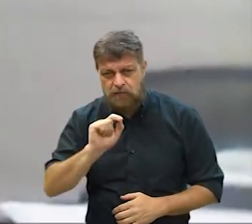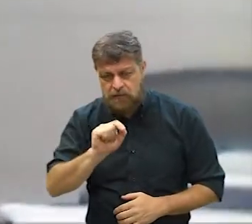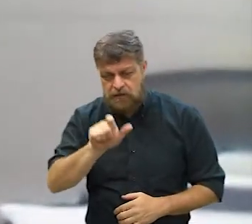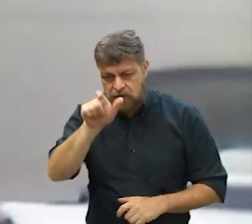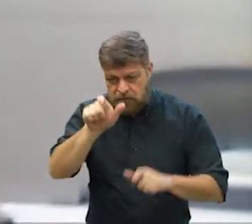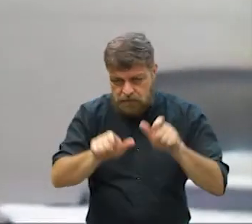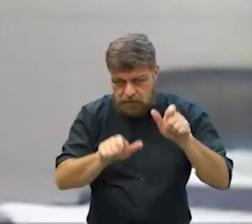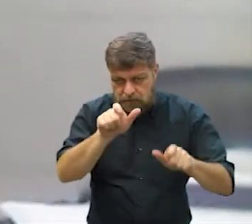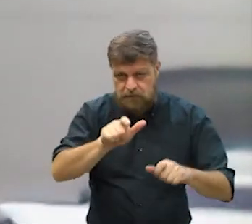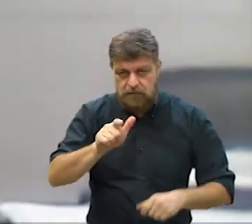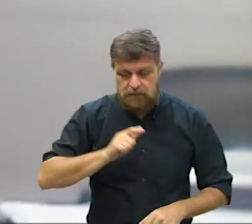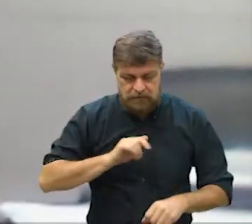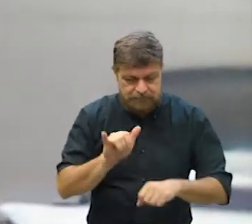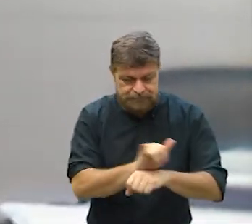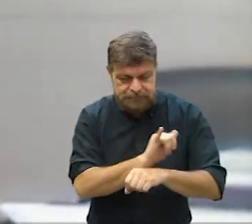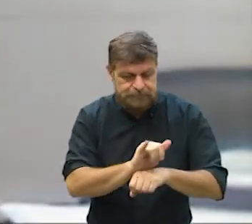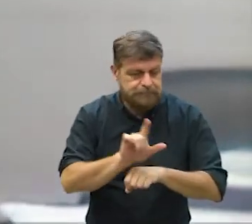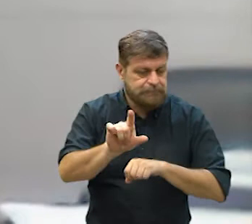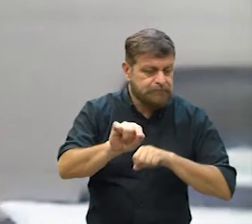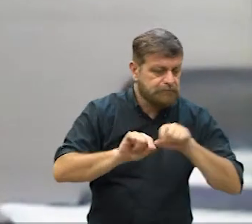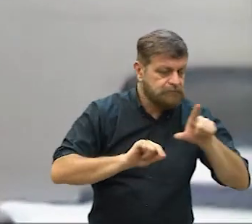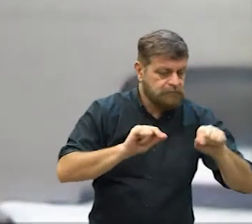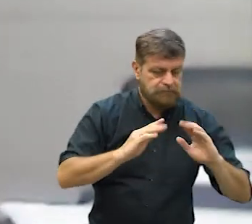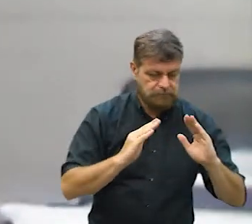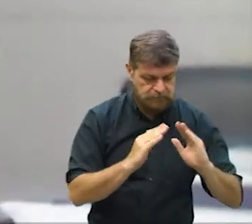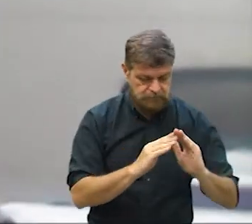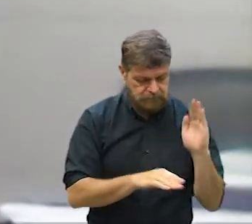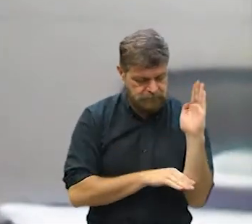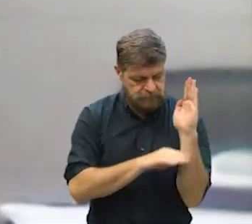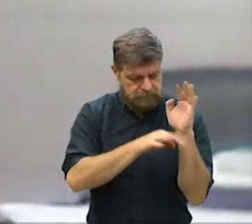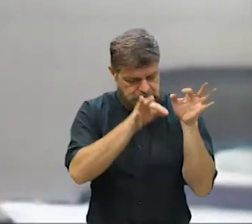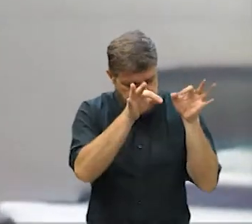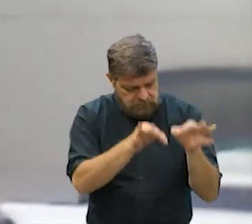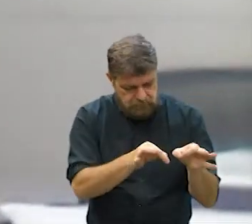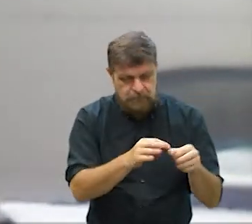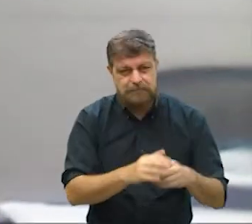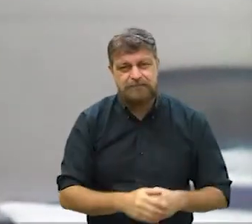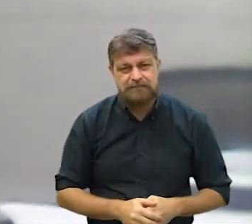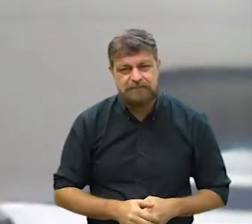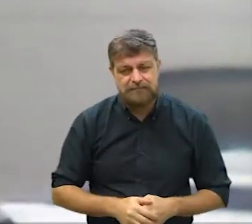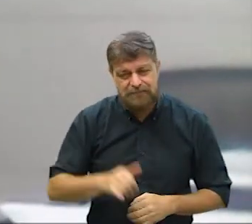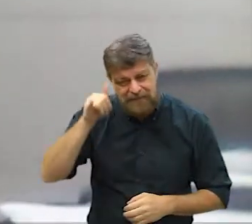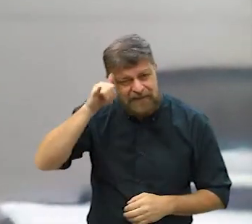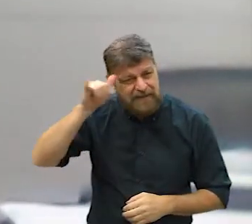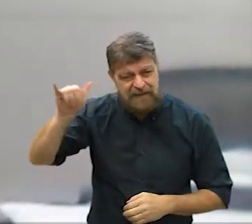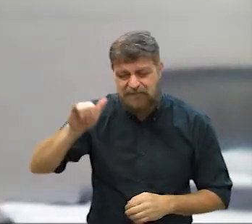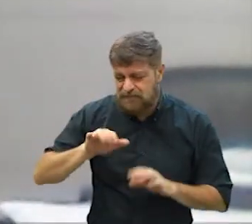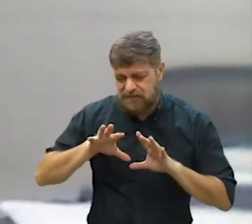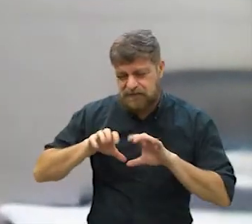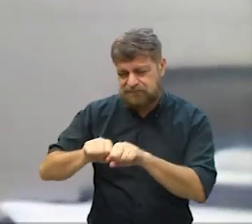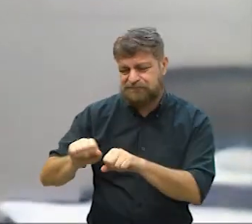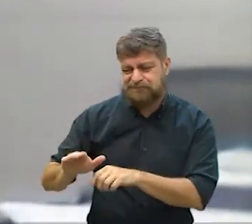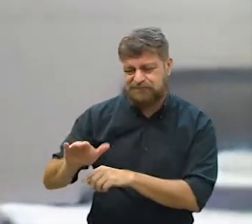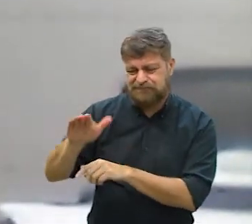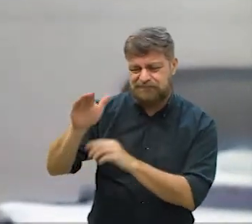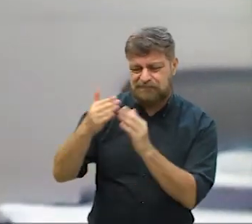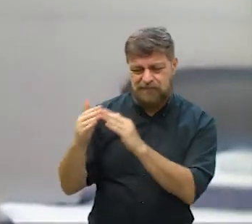as pessoas passem a ter opções de moradias, né? E evitar ocupações,